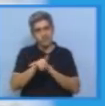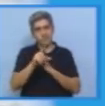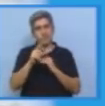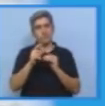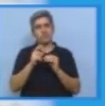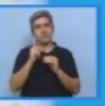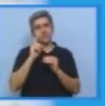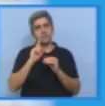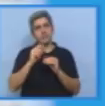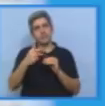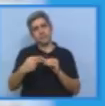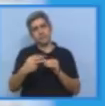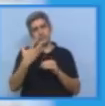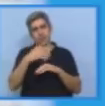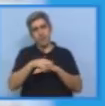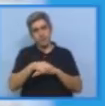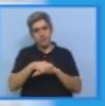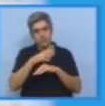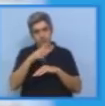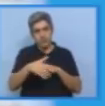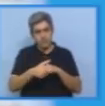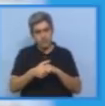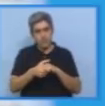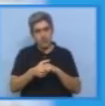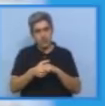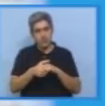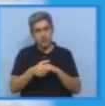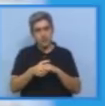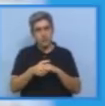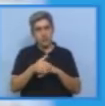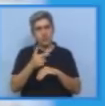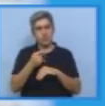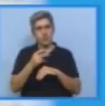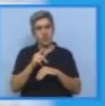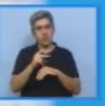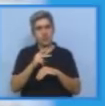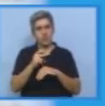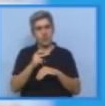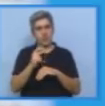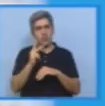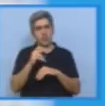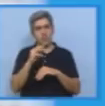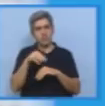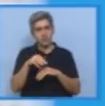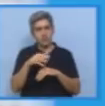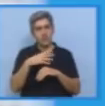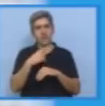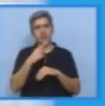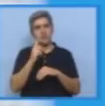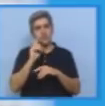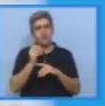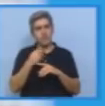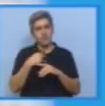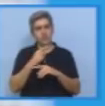menina, pegou-lhe na mão e disse-lhe: "Talita cum", que significa: "Menina, eu